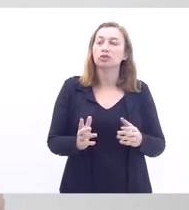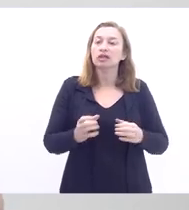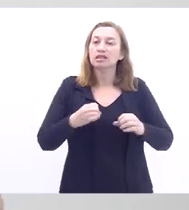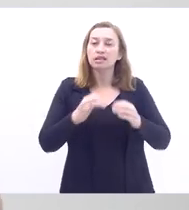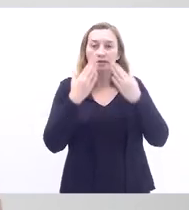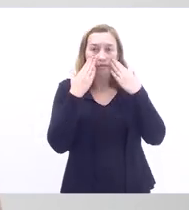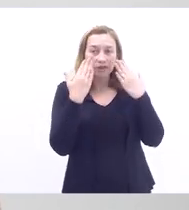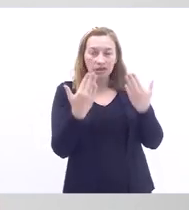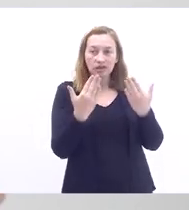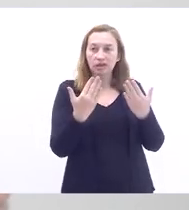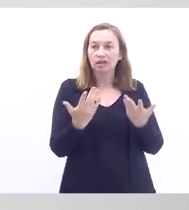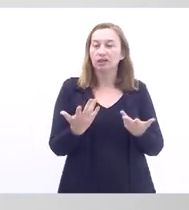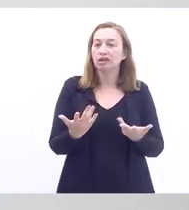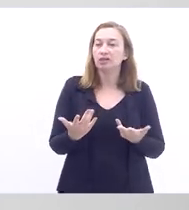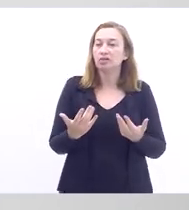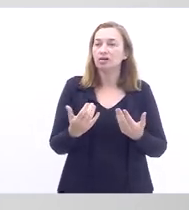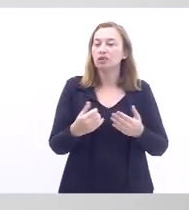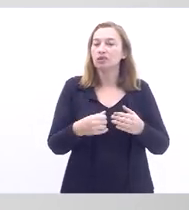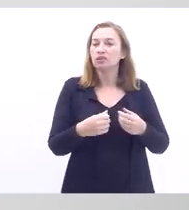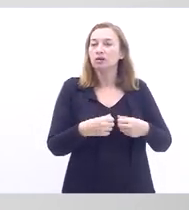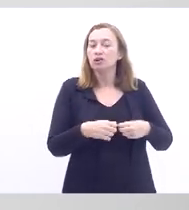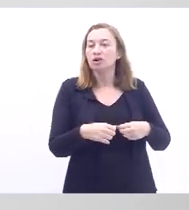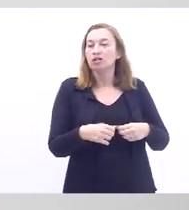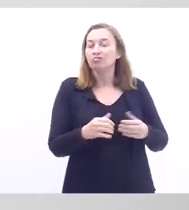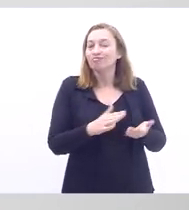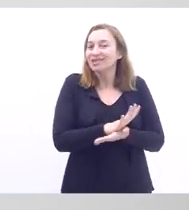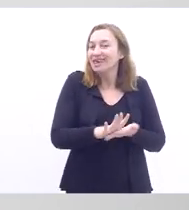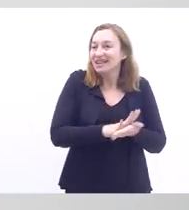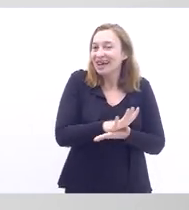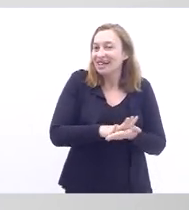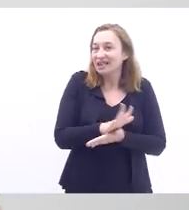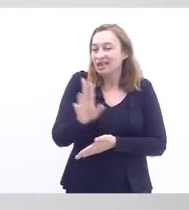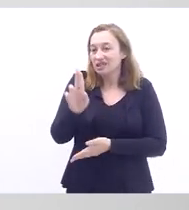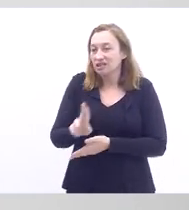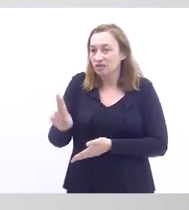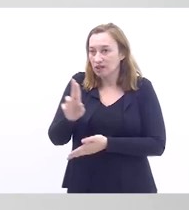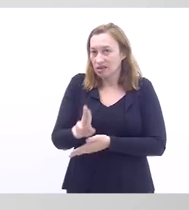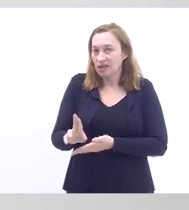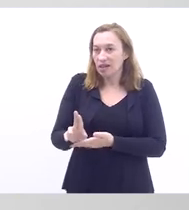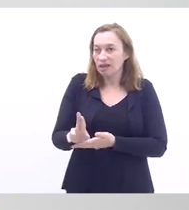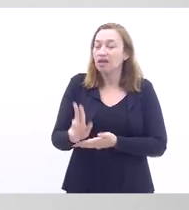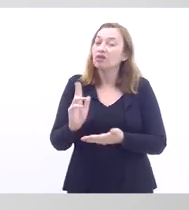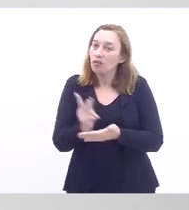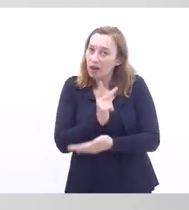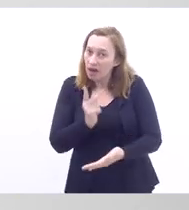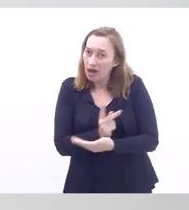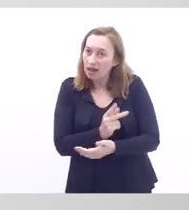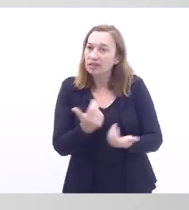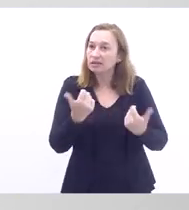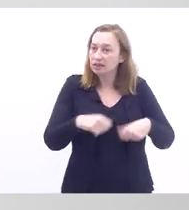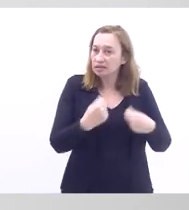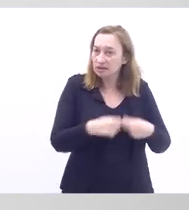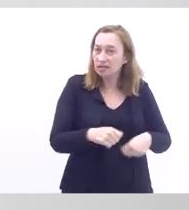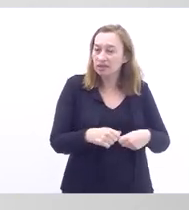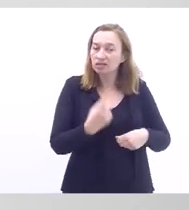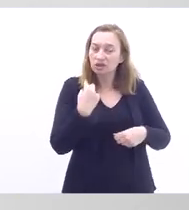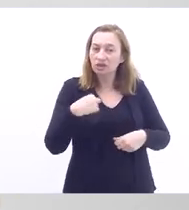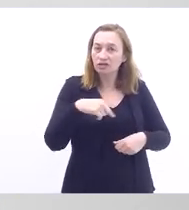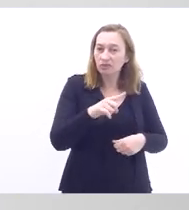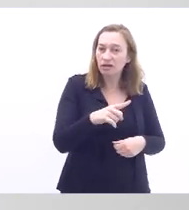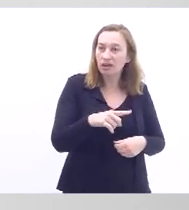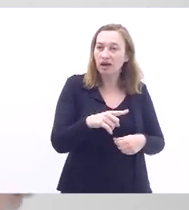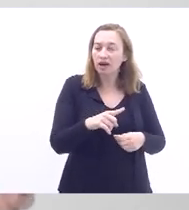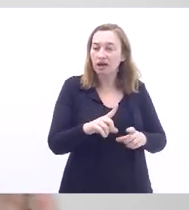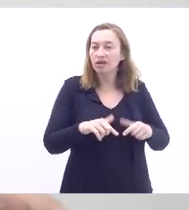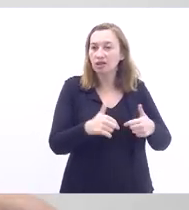apresentar o regime não consta nada da UENF a nossa avaliação de que seria legal se necessário for a gente vai judicializar